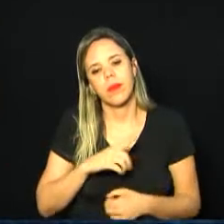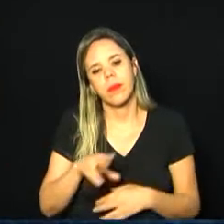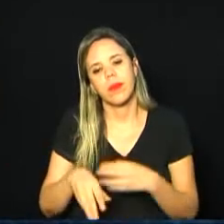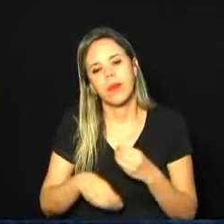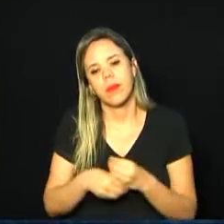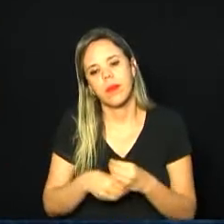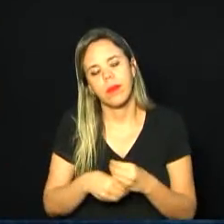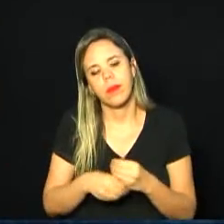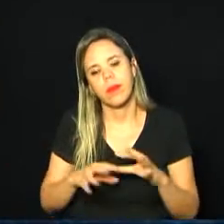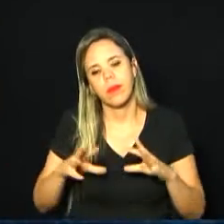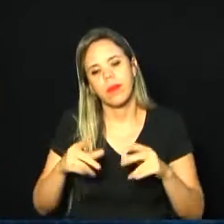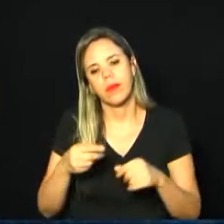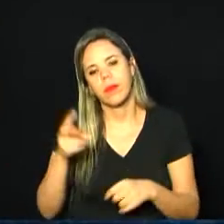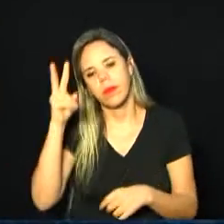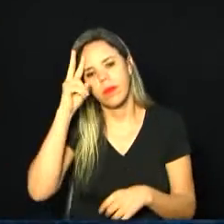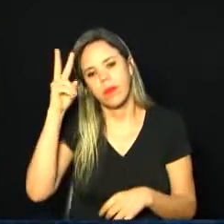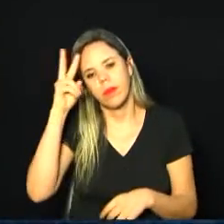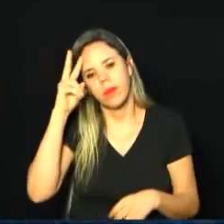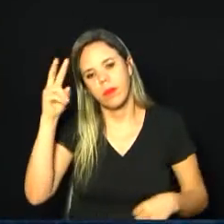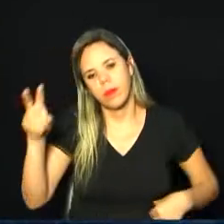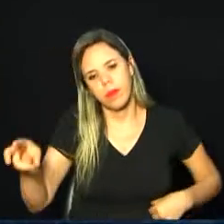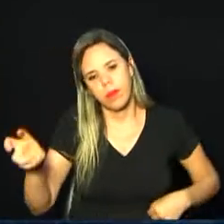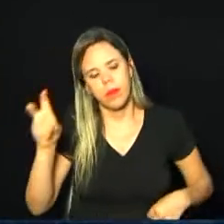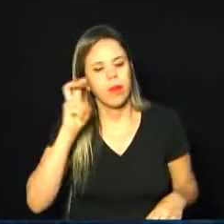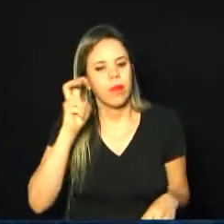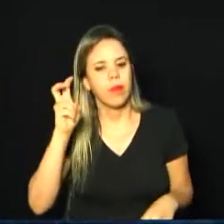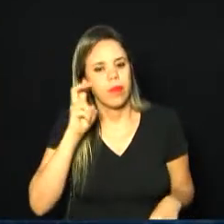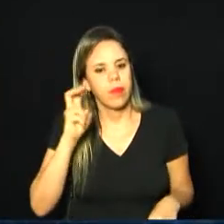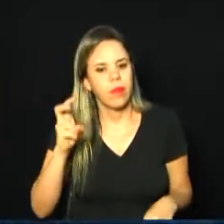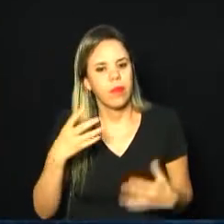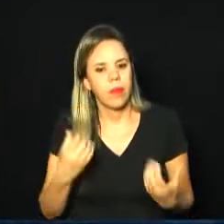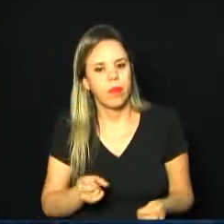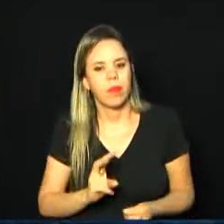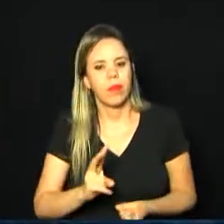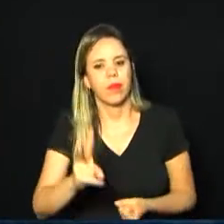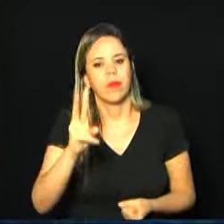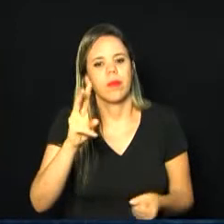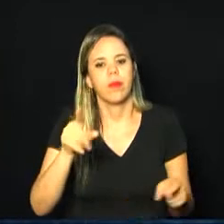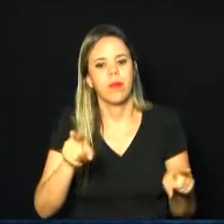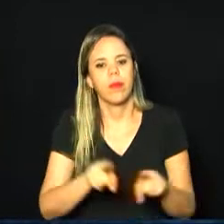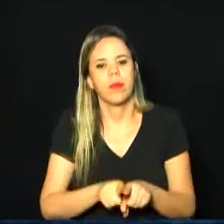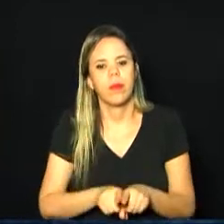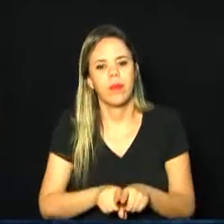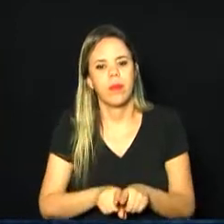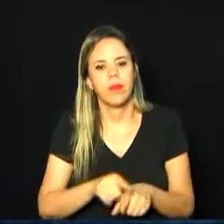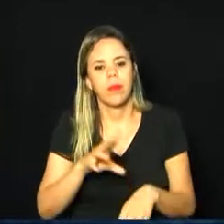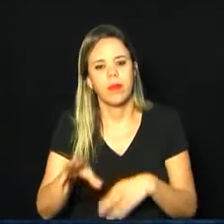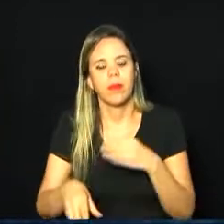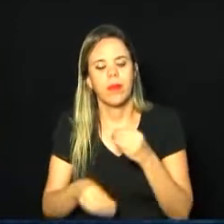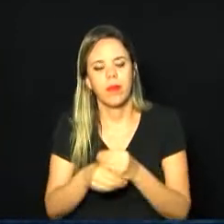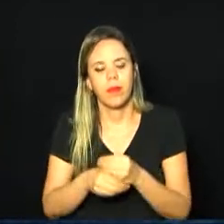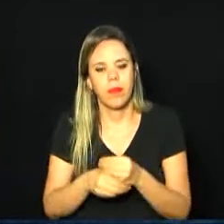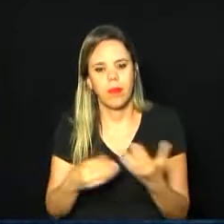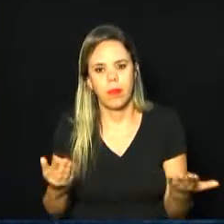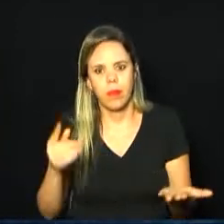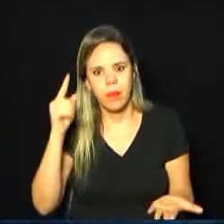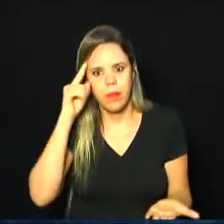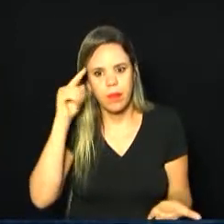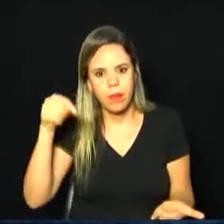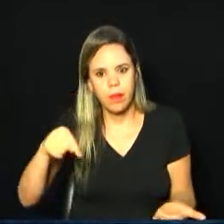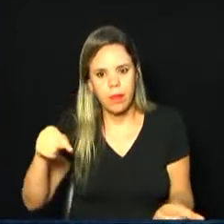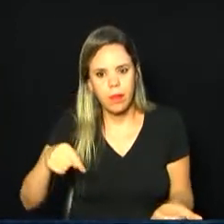atualizações todas as segundas e quintas-feiras então nós vamos seguir também essas atualizações esses dias